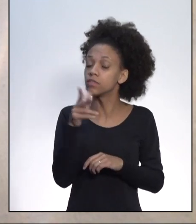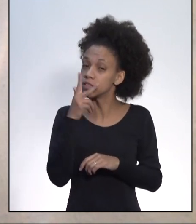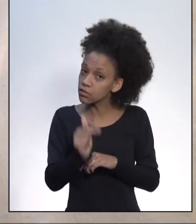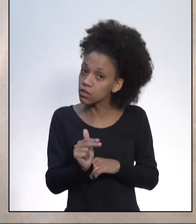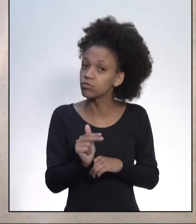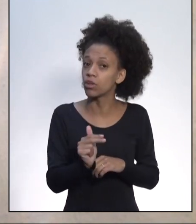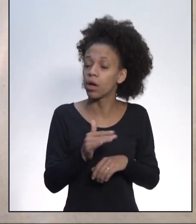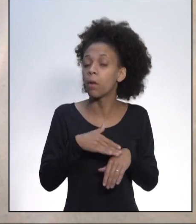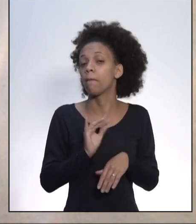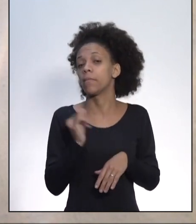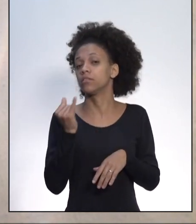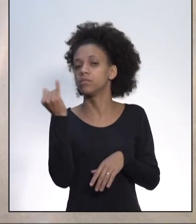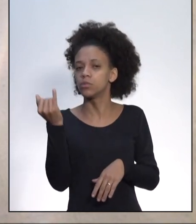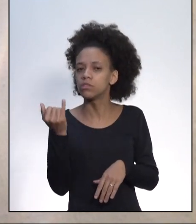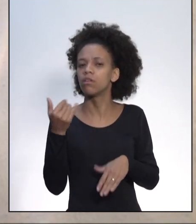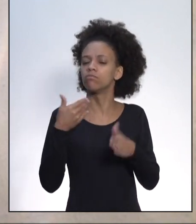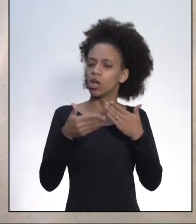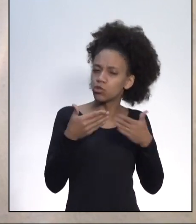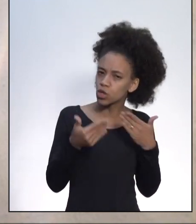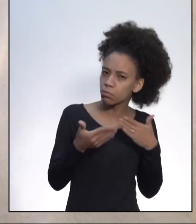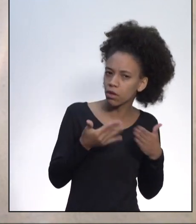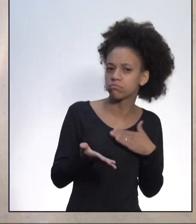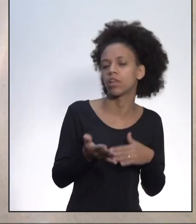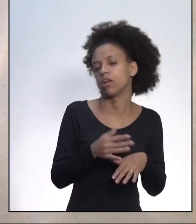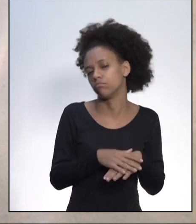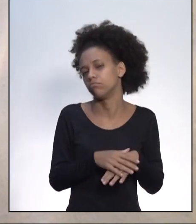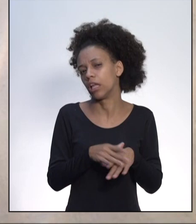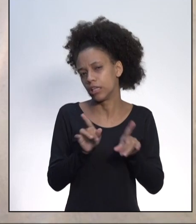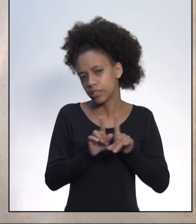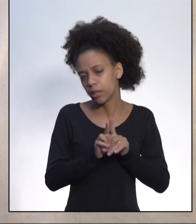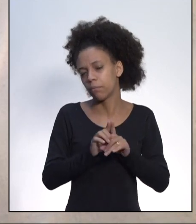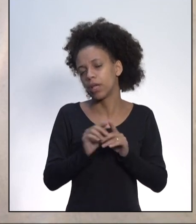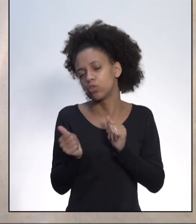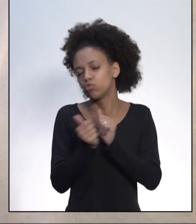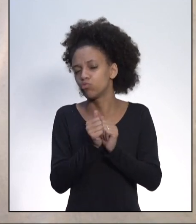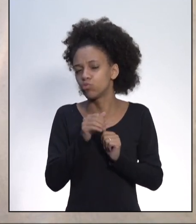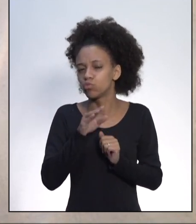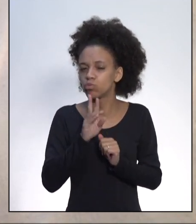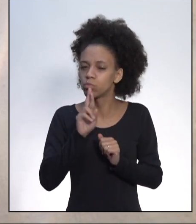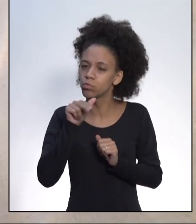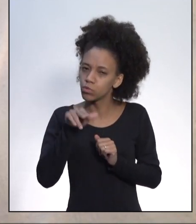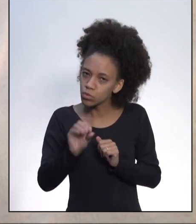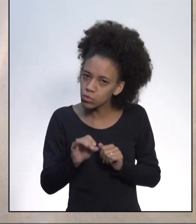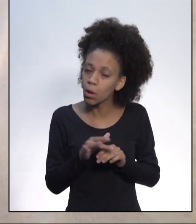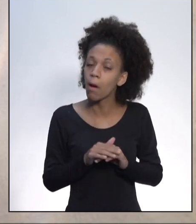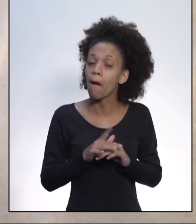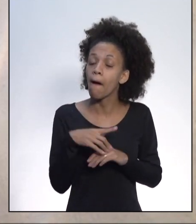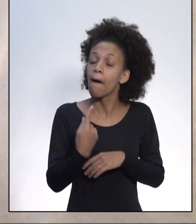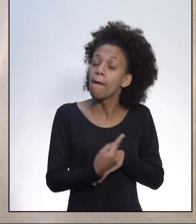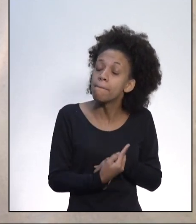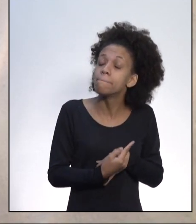importantes ao decorrer aqui da minha fala e da fala do Bruno, para que a gente possa,